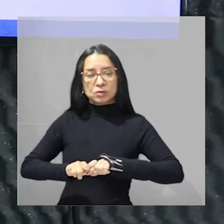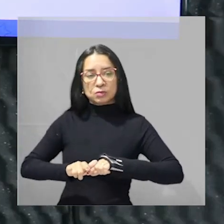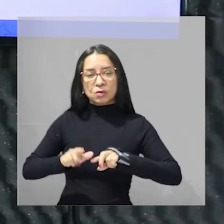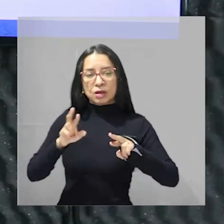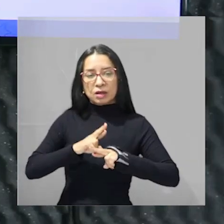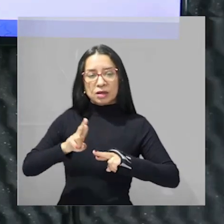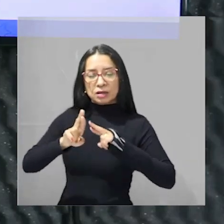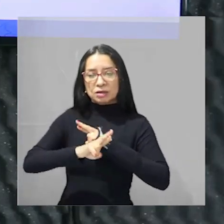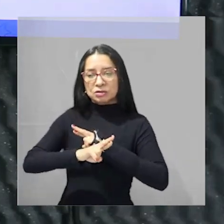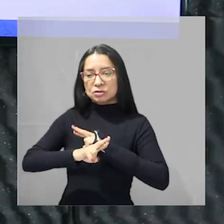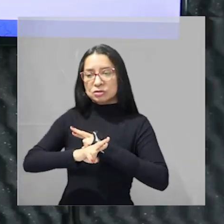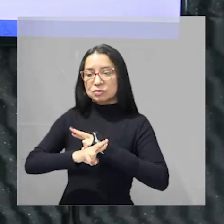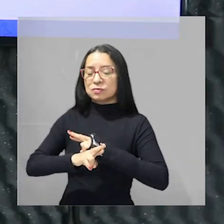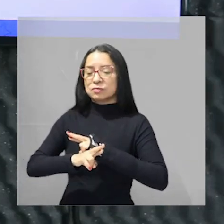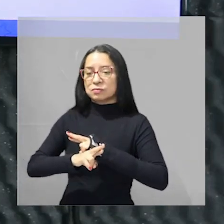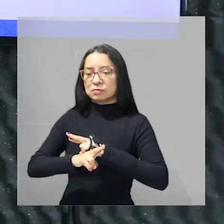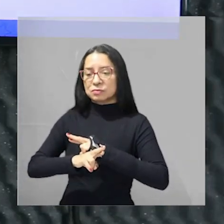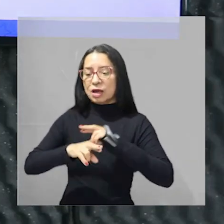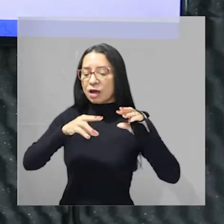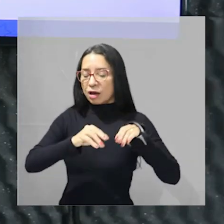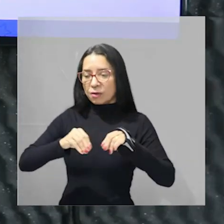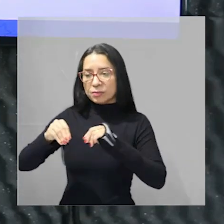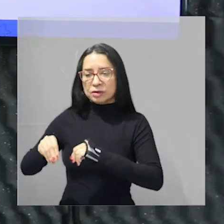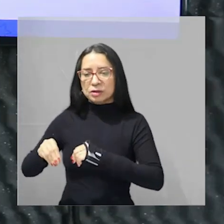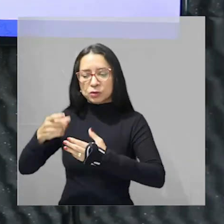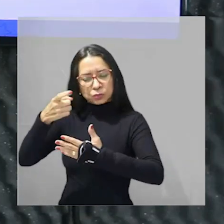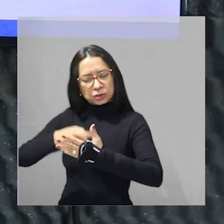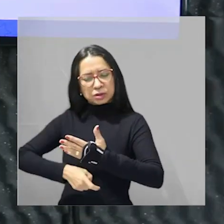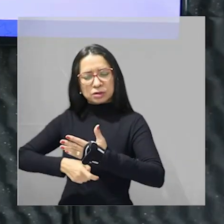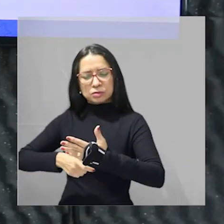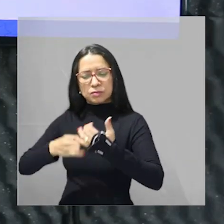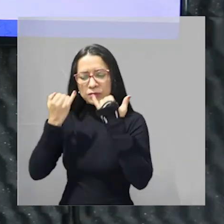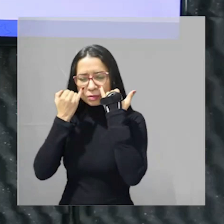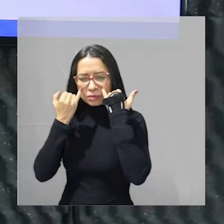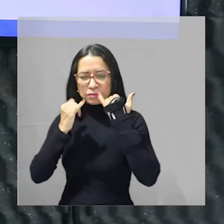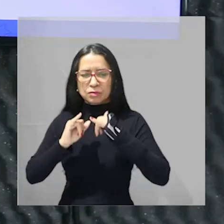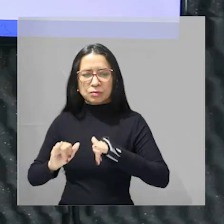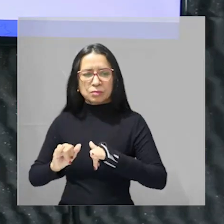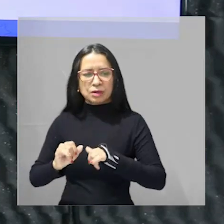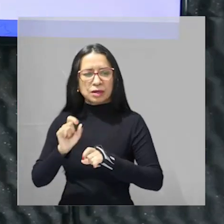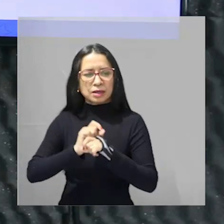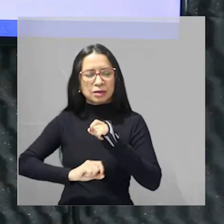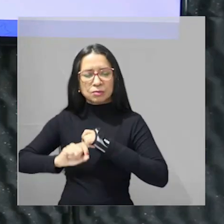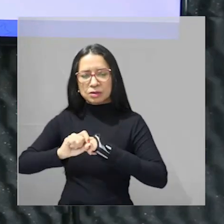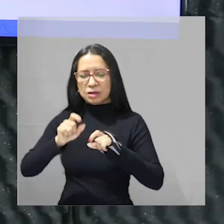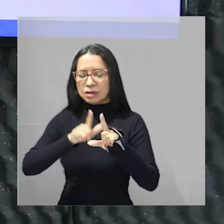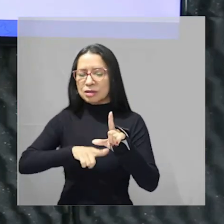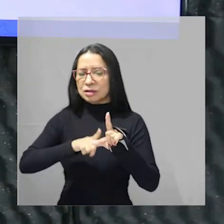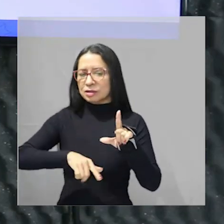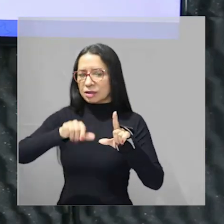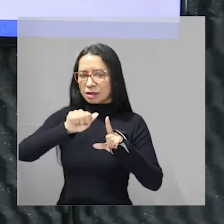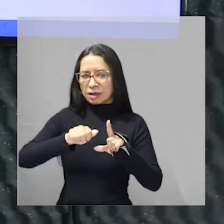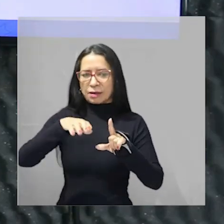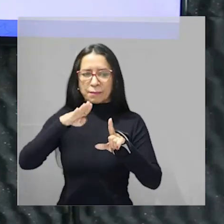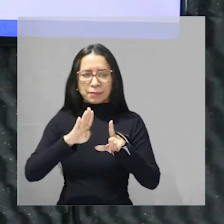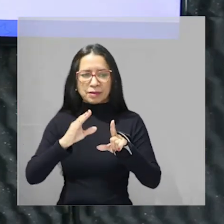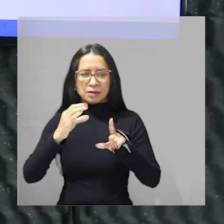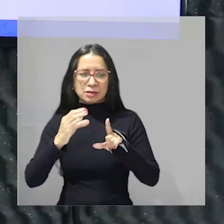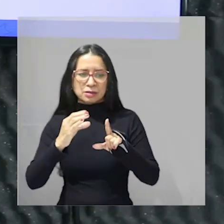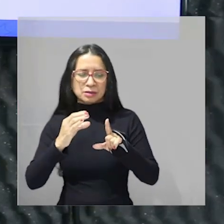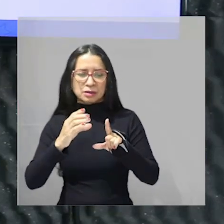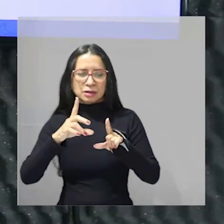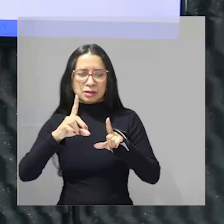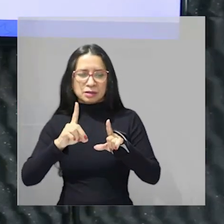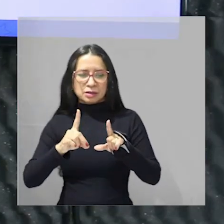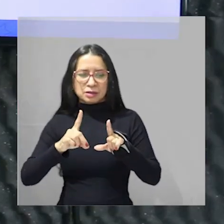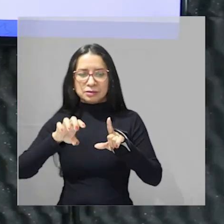tratamento desse migrante, o texto vai me passar. Tá certo? É a origem, é o padrão financeiro, é o pertencimento étnico, é o desemprego estrutural,